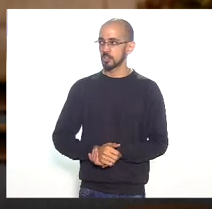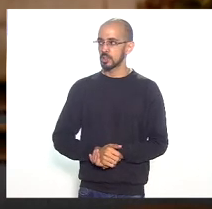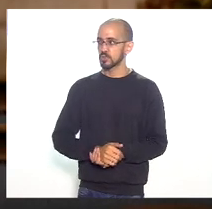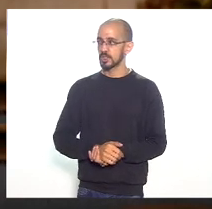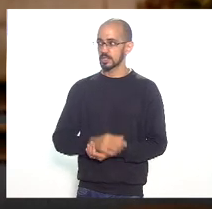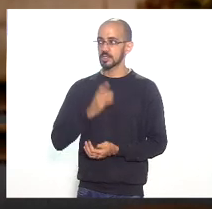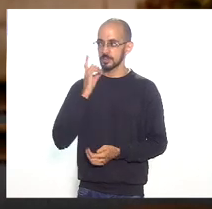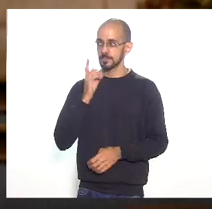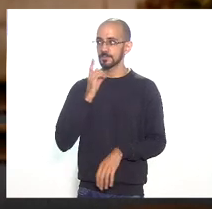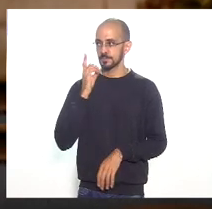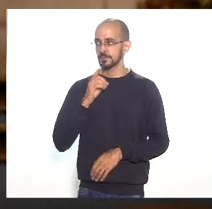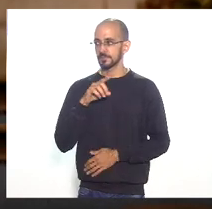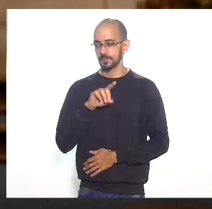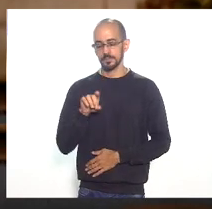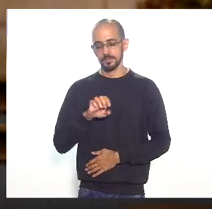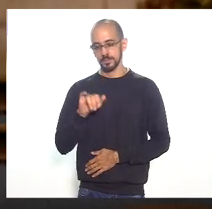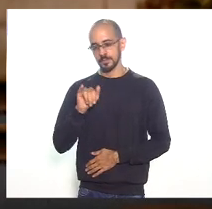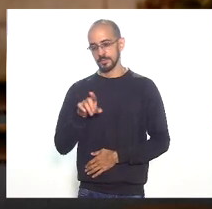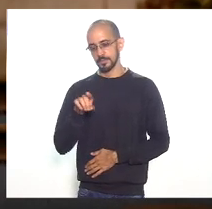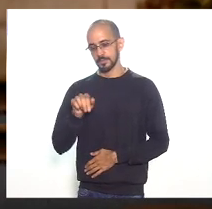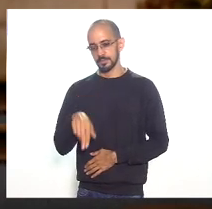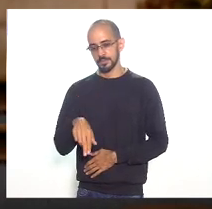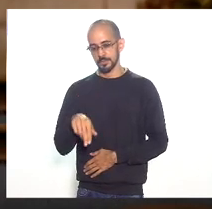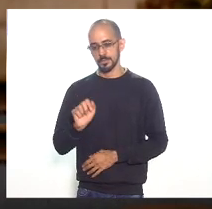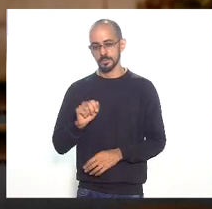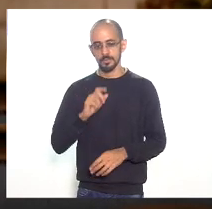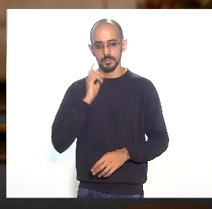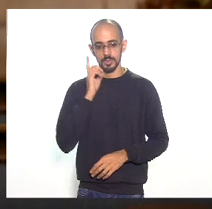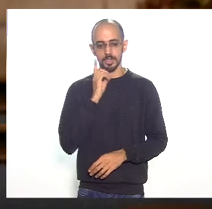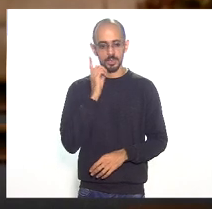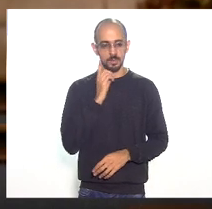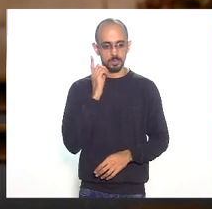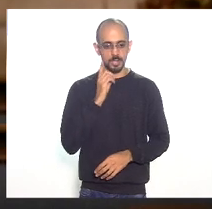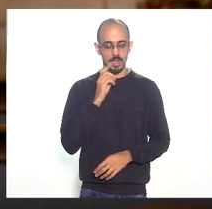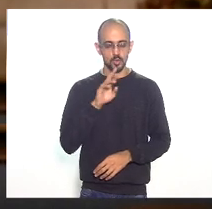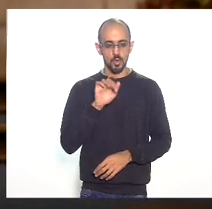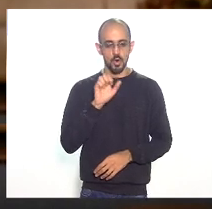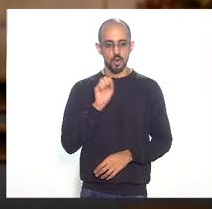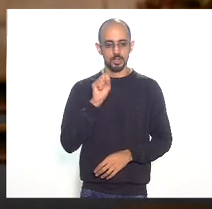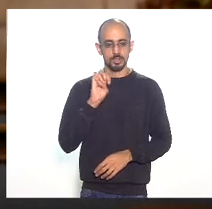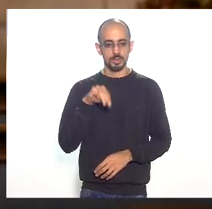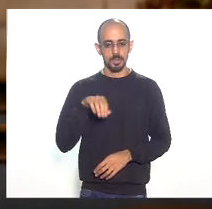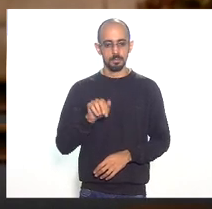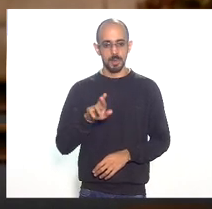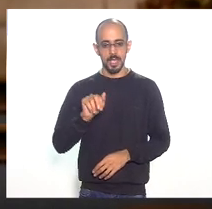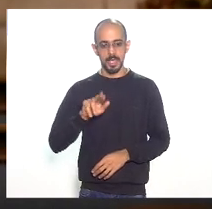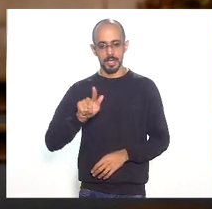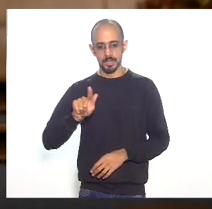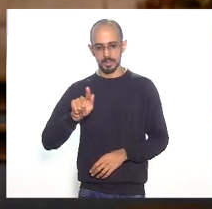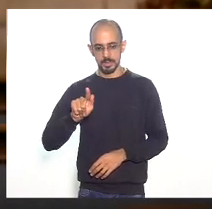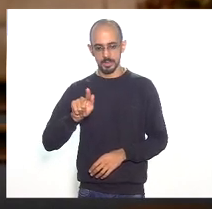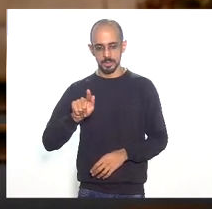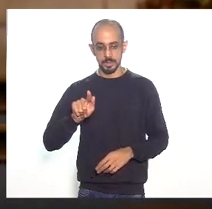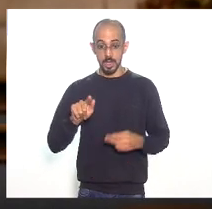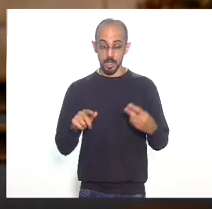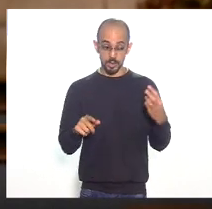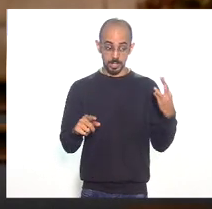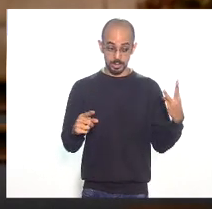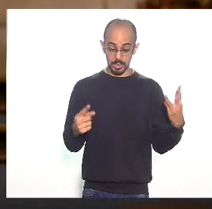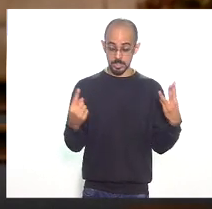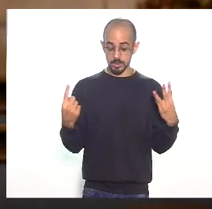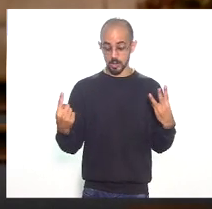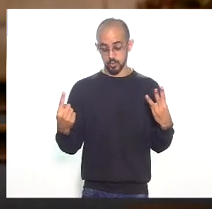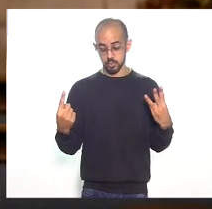Deputada Zeidã. Deputado Rosenberg Reis. 3 a 1, tá? 3